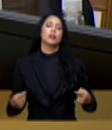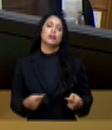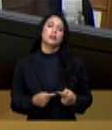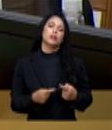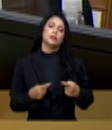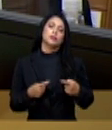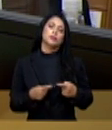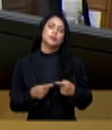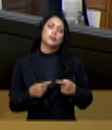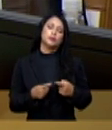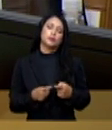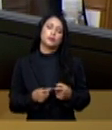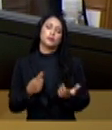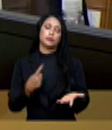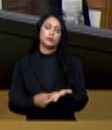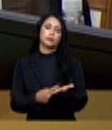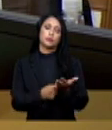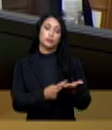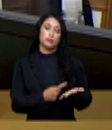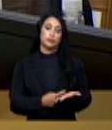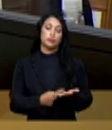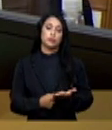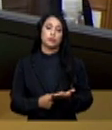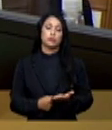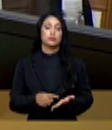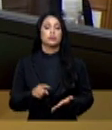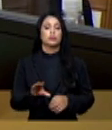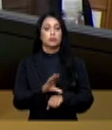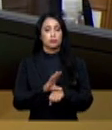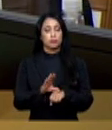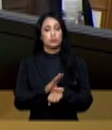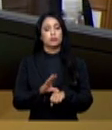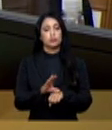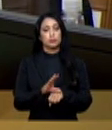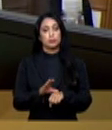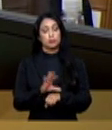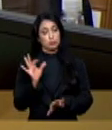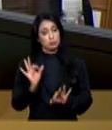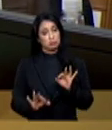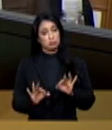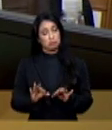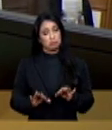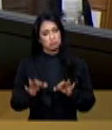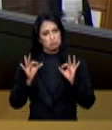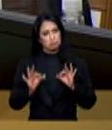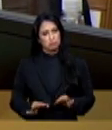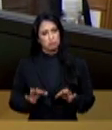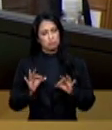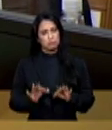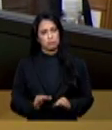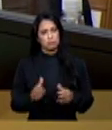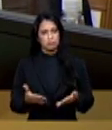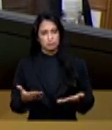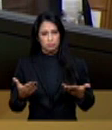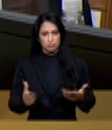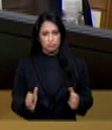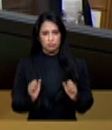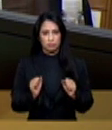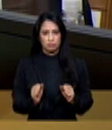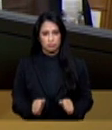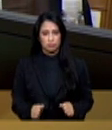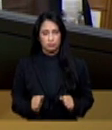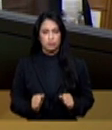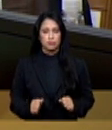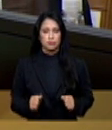partes pactuaram É uma garantia condicional ato jurídico perfeito e embora eles possam